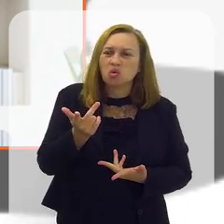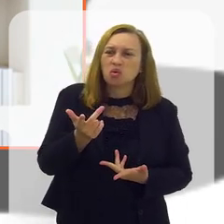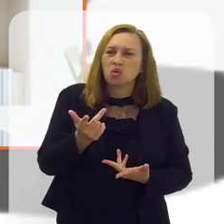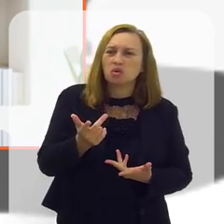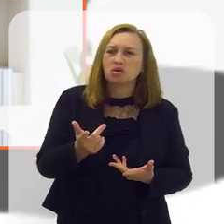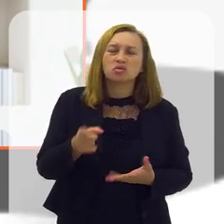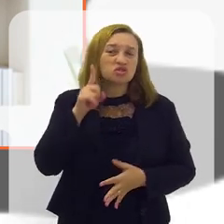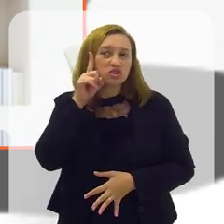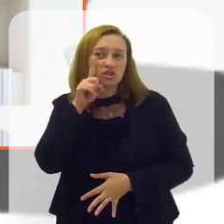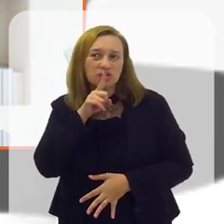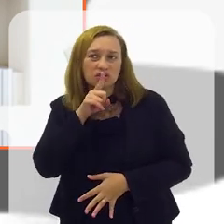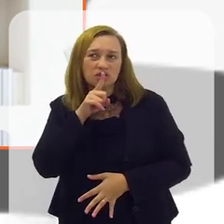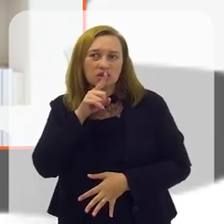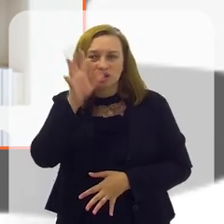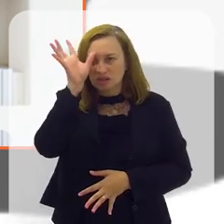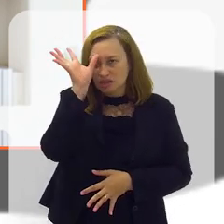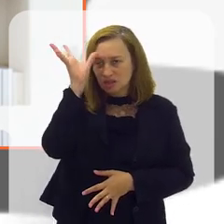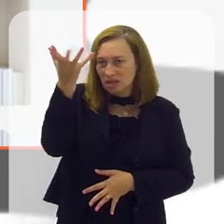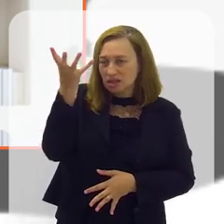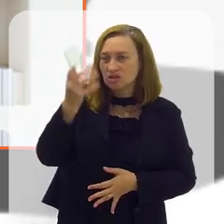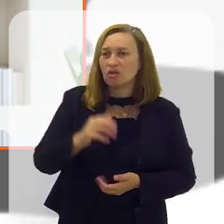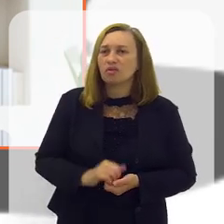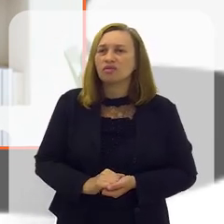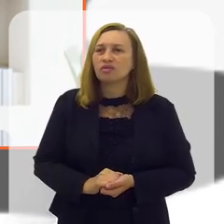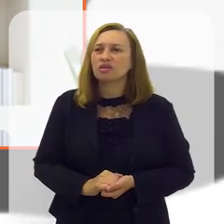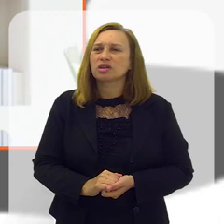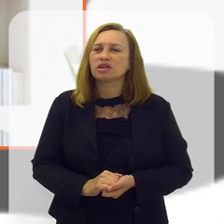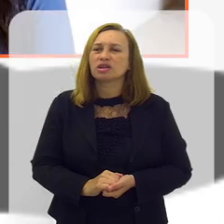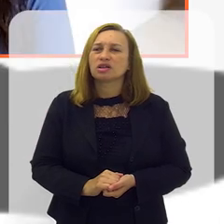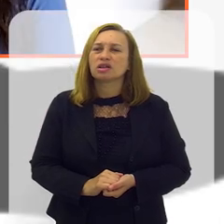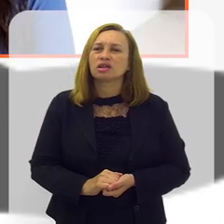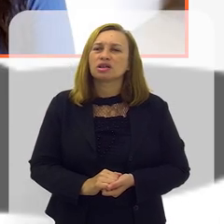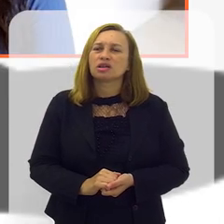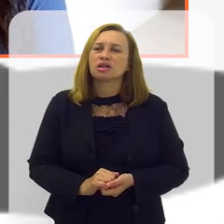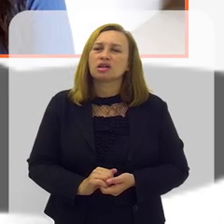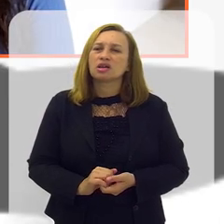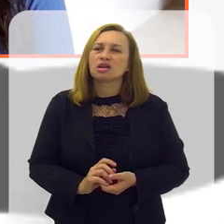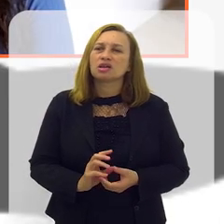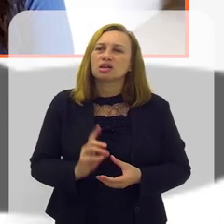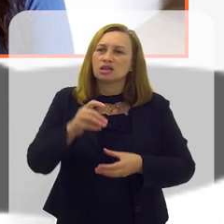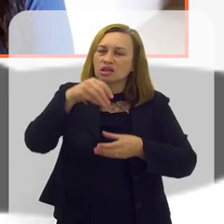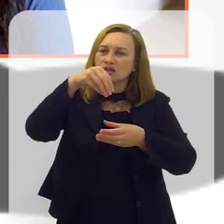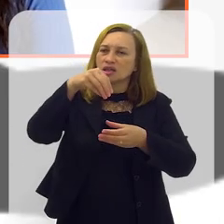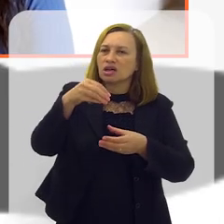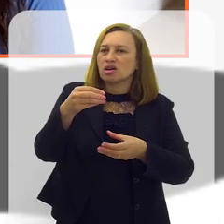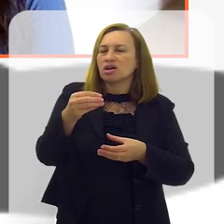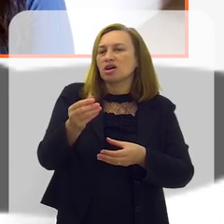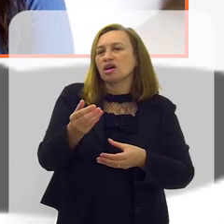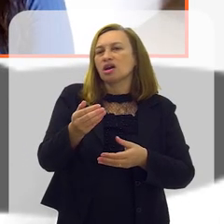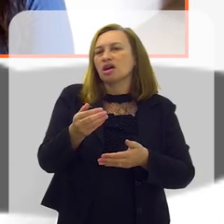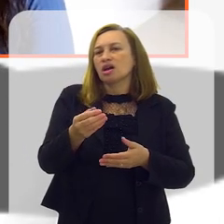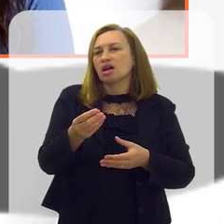pessoa dessa aí da Big Tech dos Estados Unidos que resolve do Silicon Valley, que resolve depositar